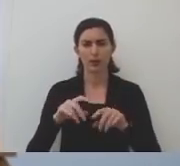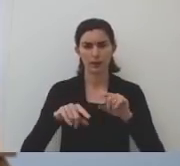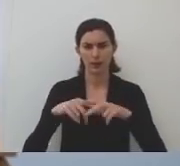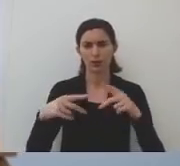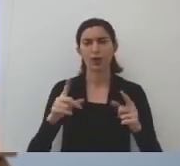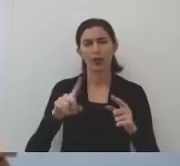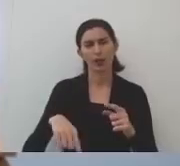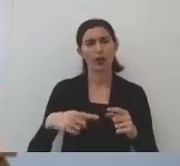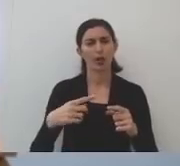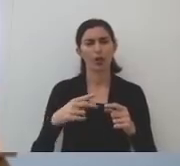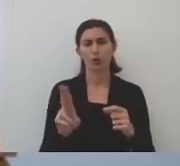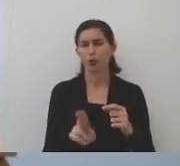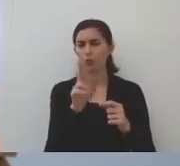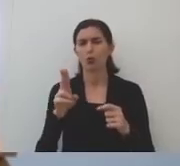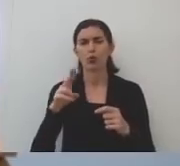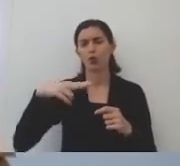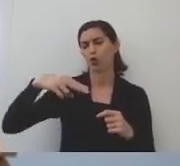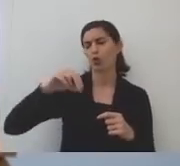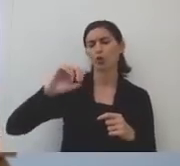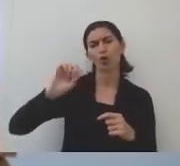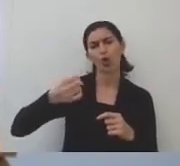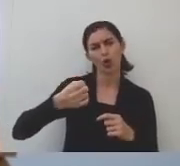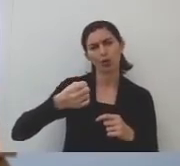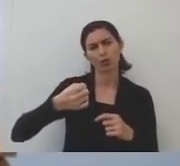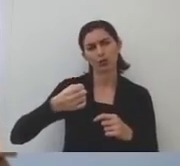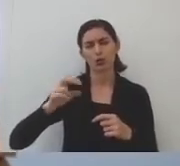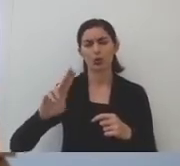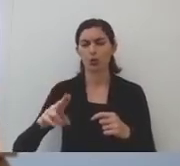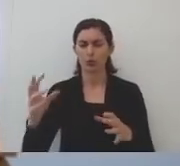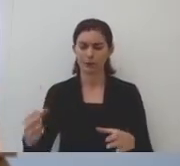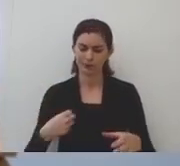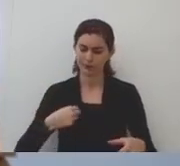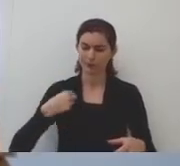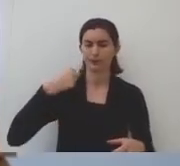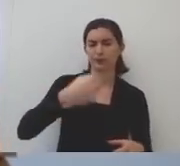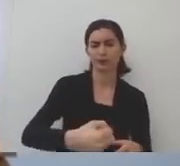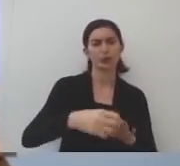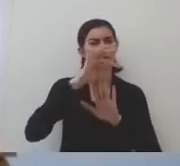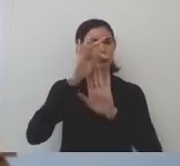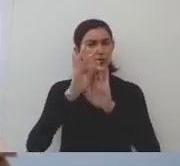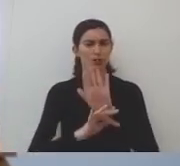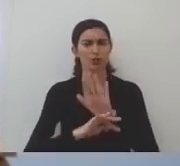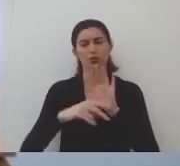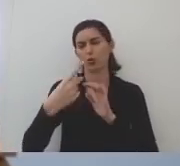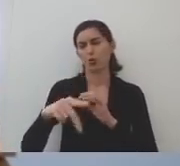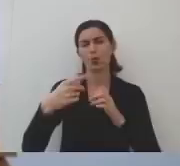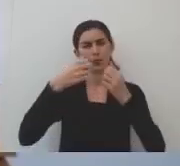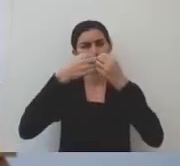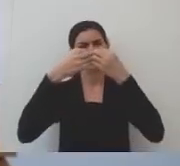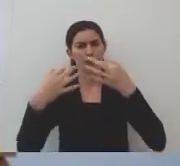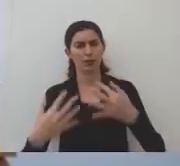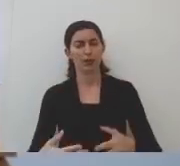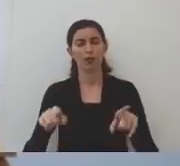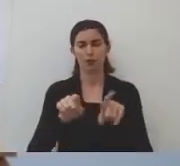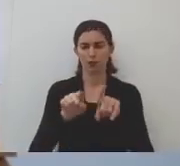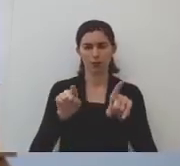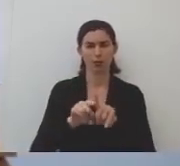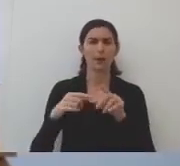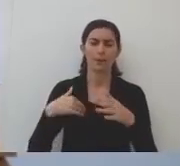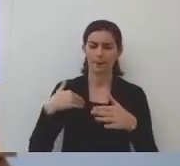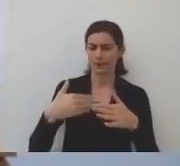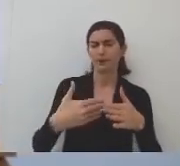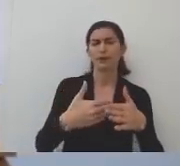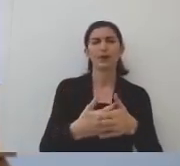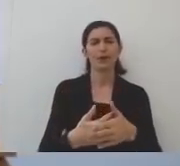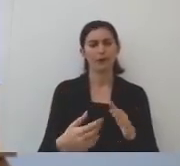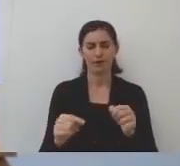materiais didáticos é a gente utilizar o nós, ou seja, nos incluirmos no texto ou naquela narração. Isso também nos aproxima,